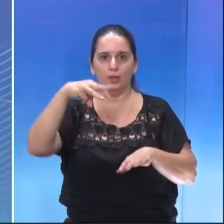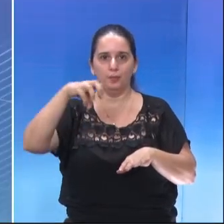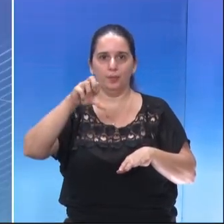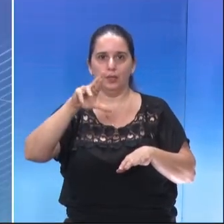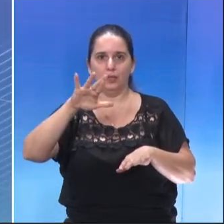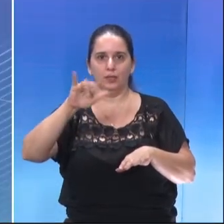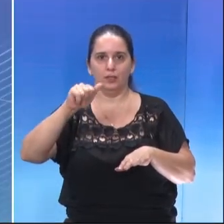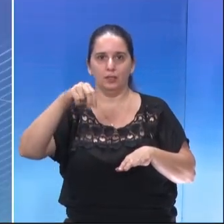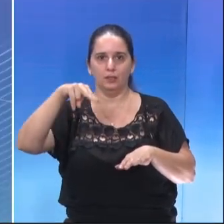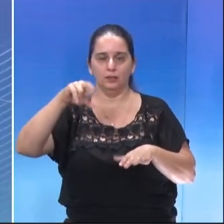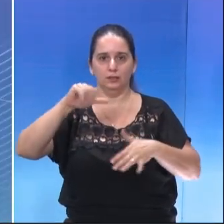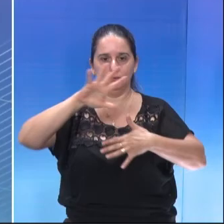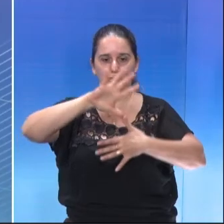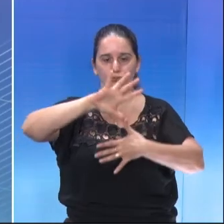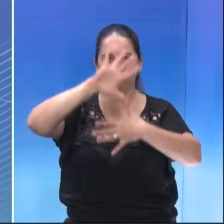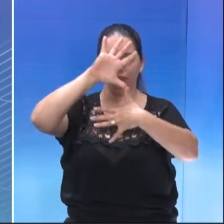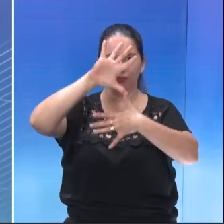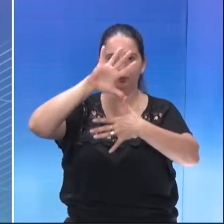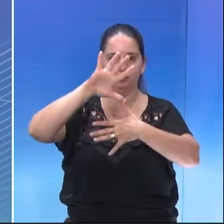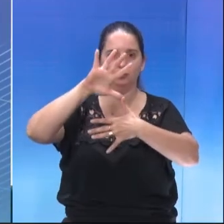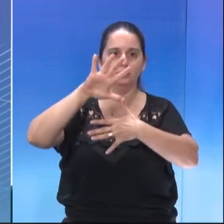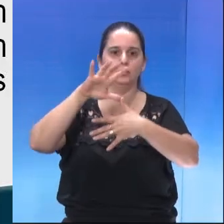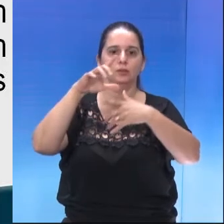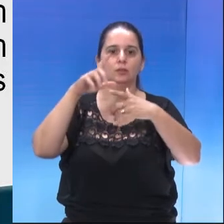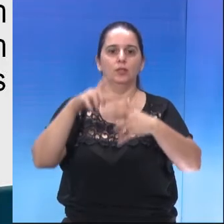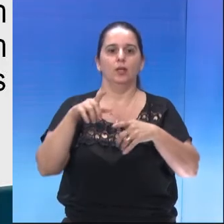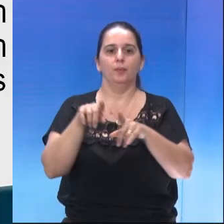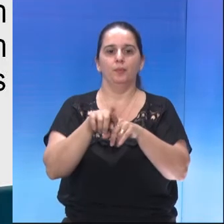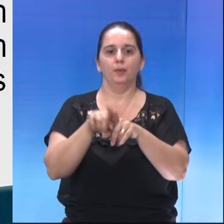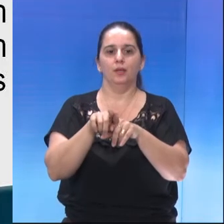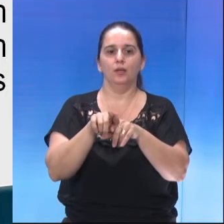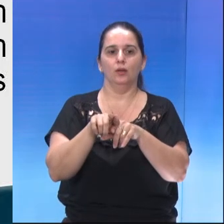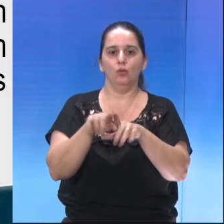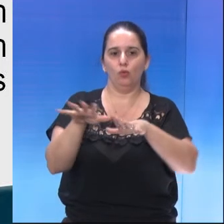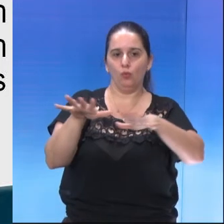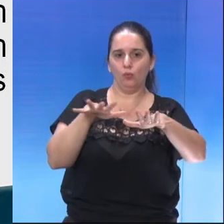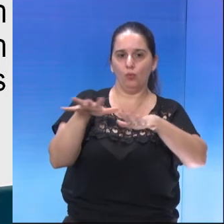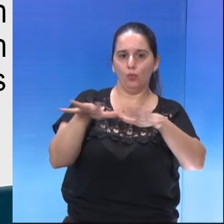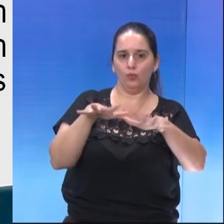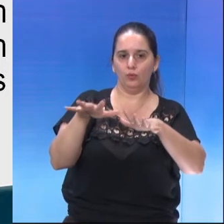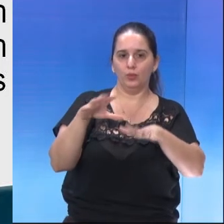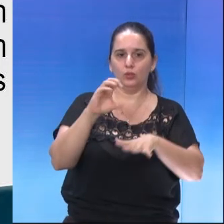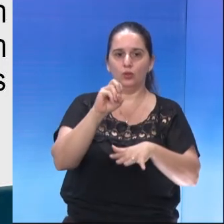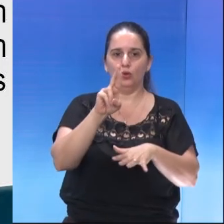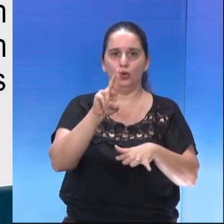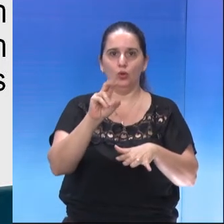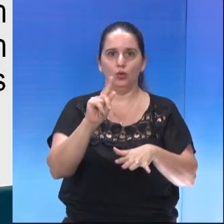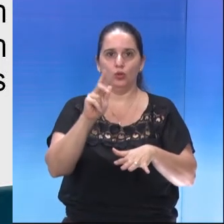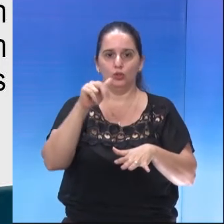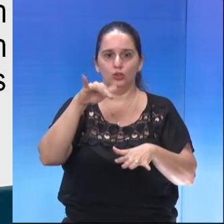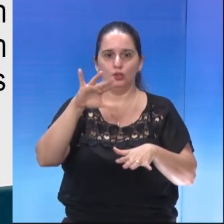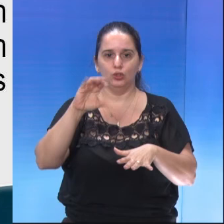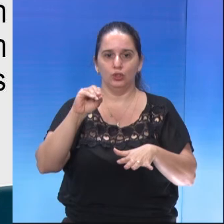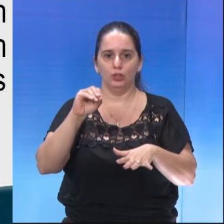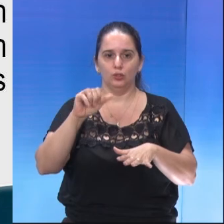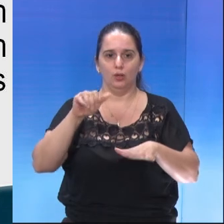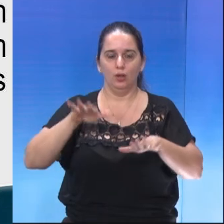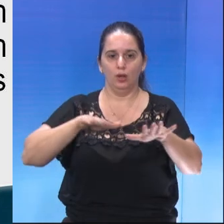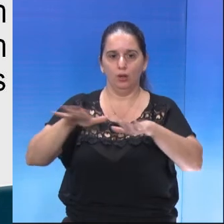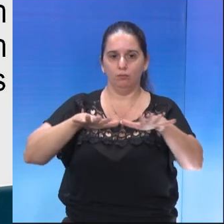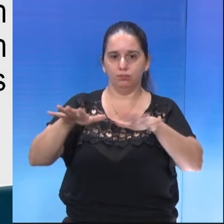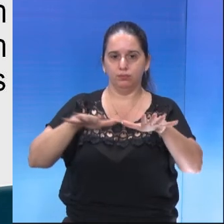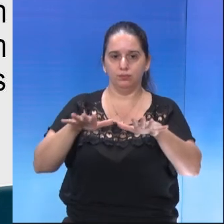parte sul-americana, na costa oeste do continente americano. Assim, os movimentos orogênicos provocam abalos sísmicos